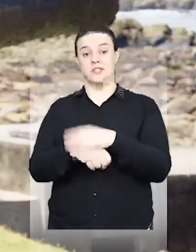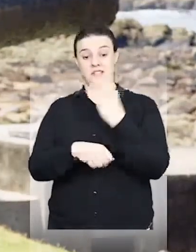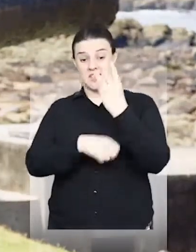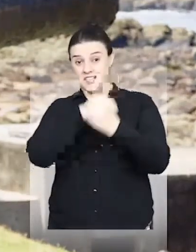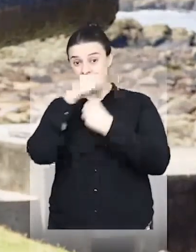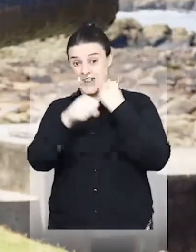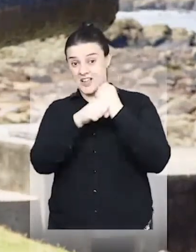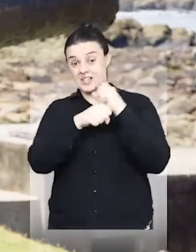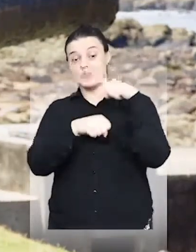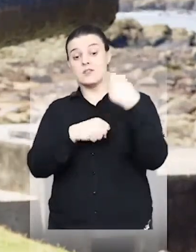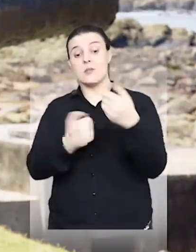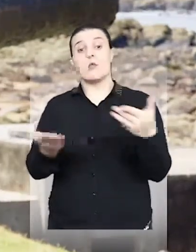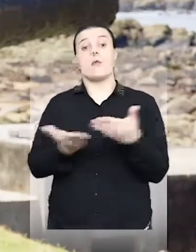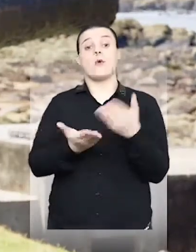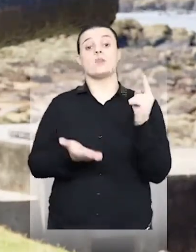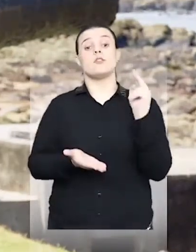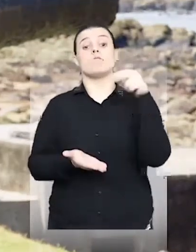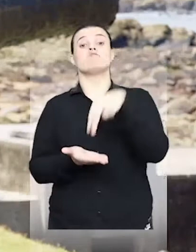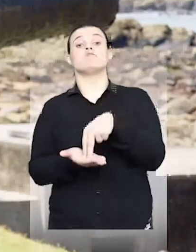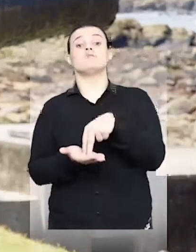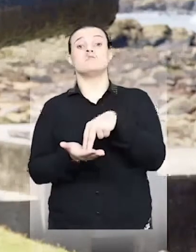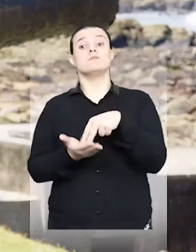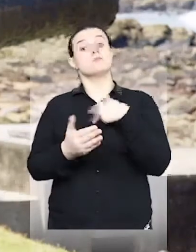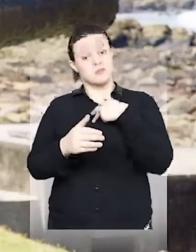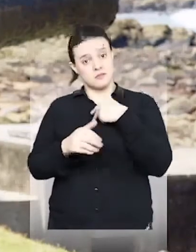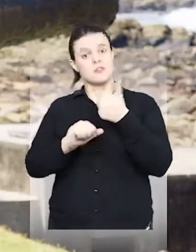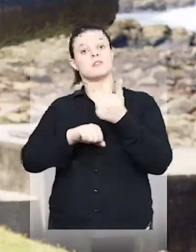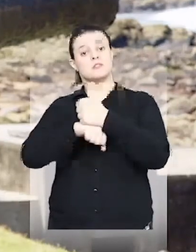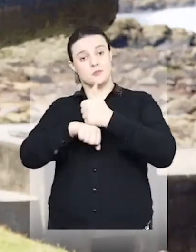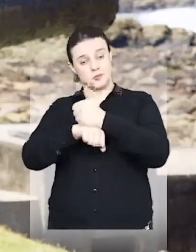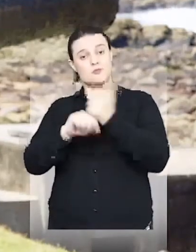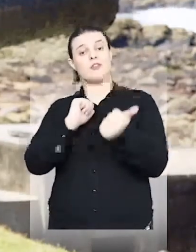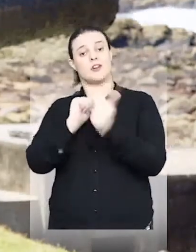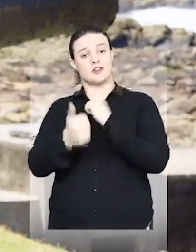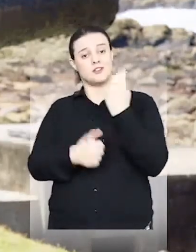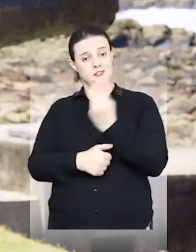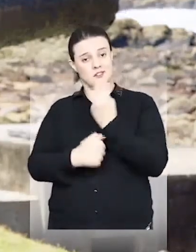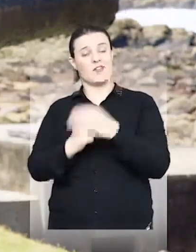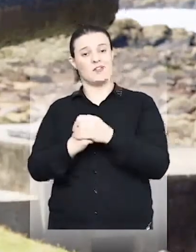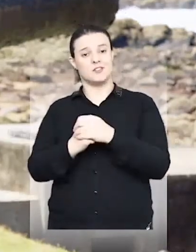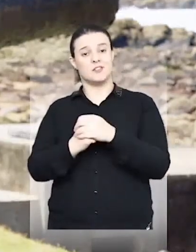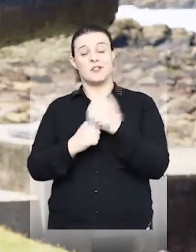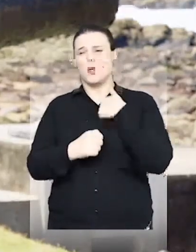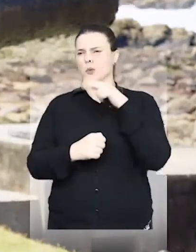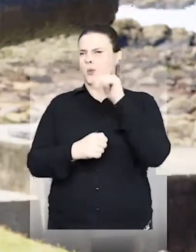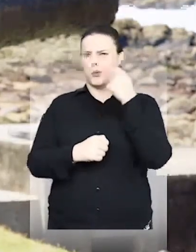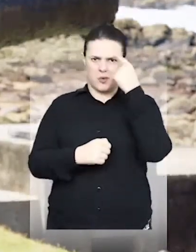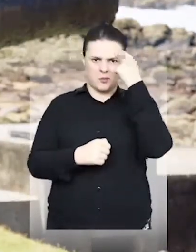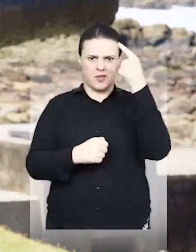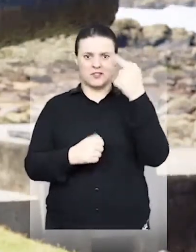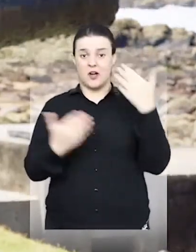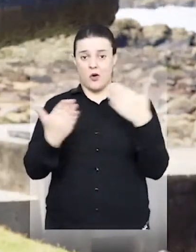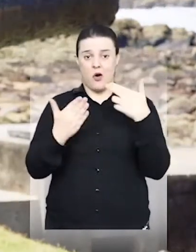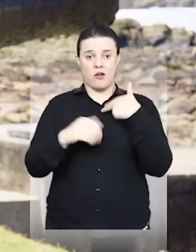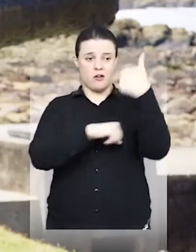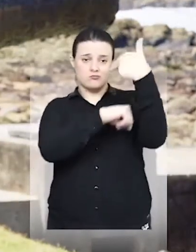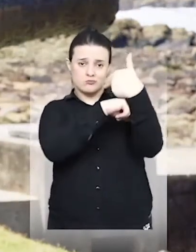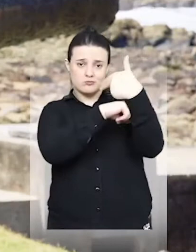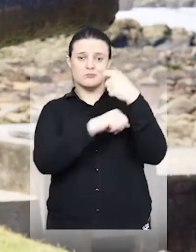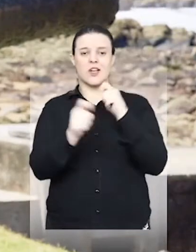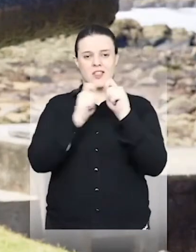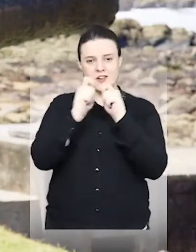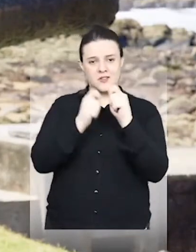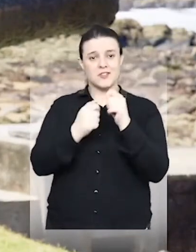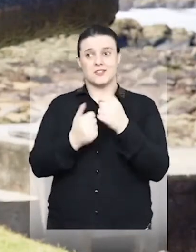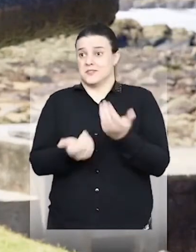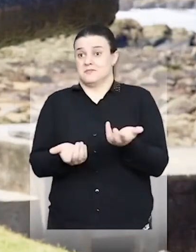num espaço de 3 anos, eu posso me considerar um atleta profissional de triatlon. Eu nunca ia imaginar que eu poderia estar na frente de uma câmera